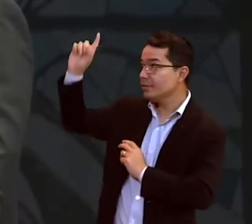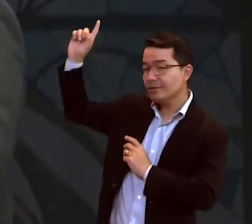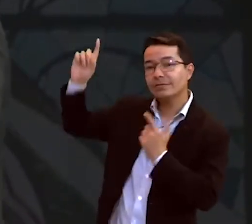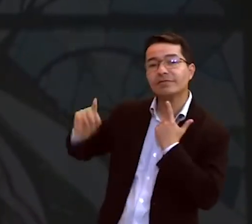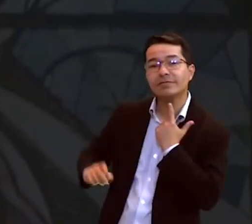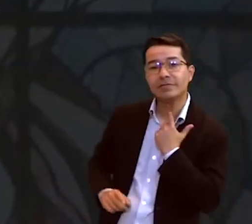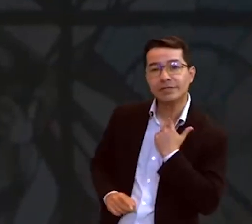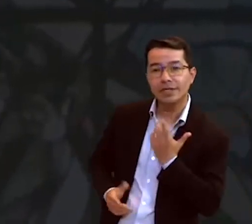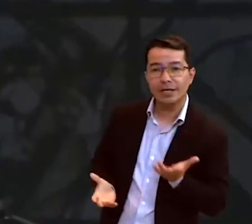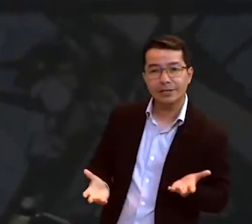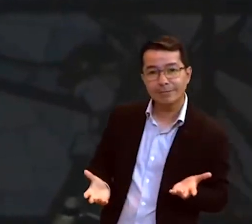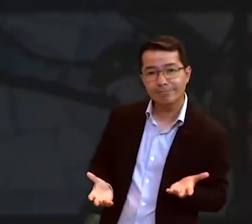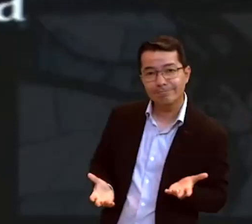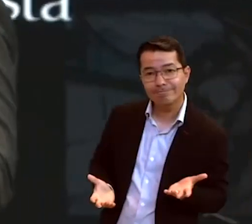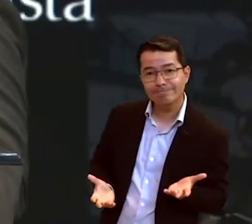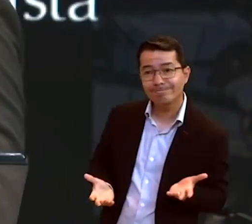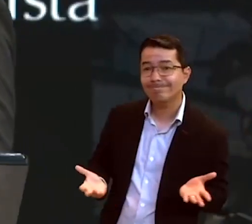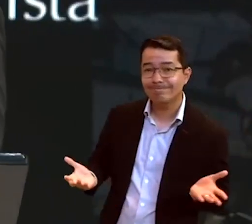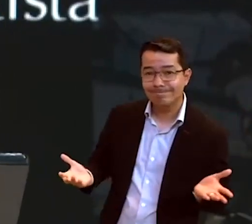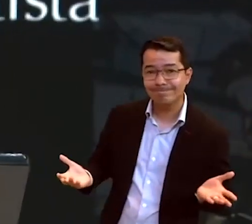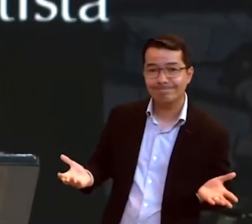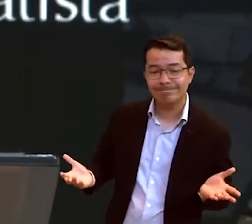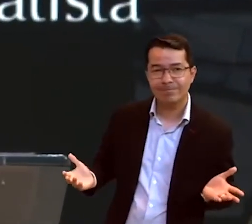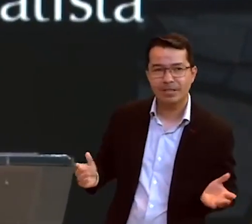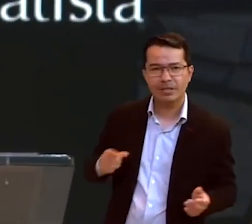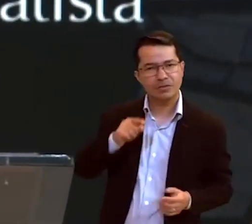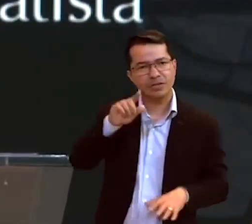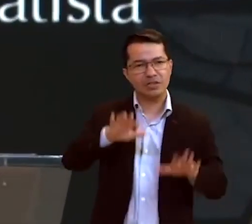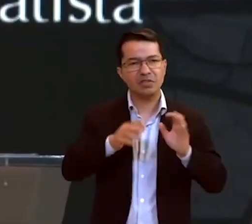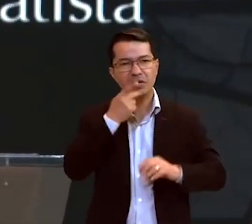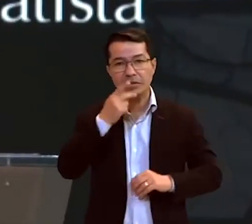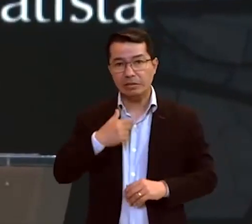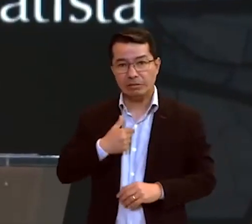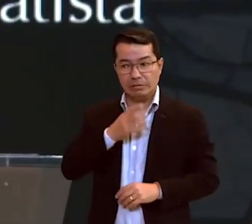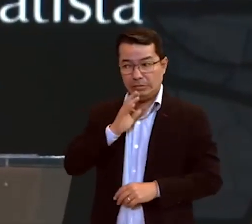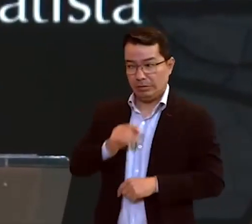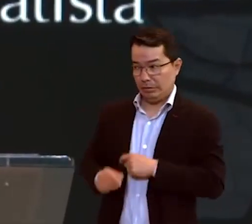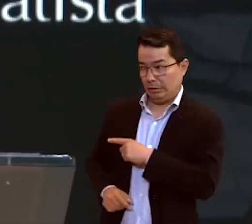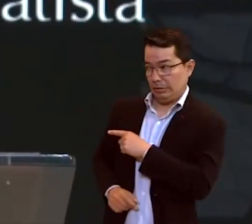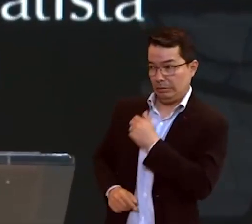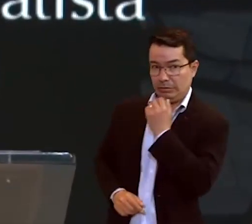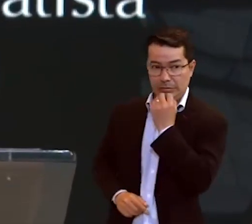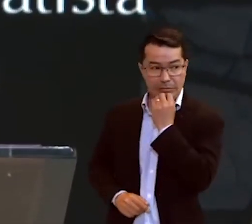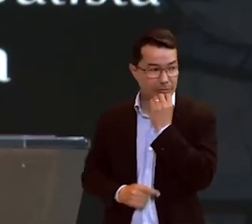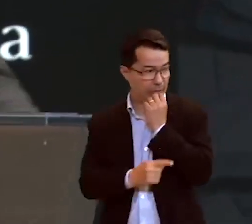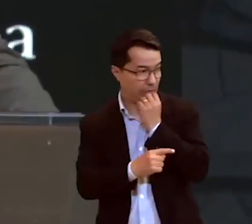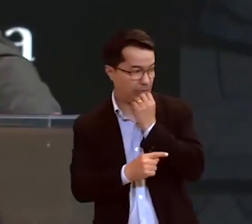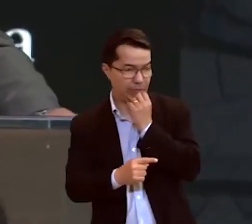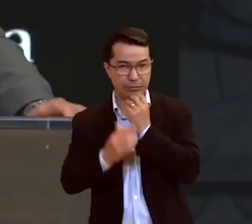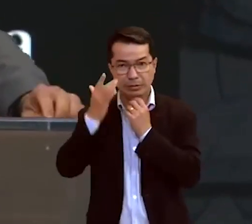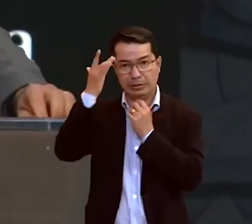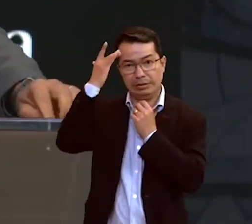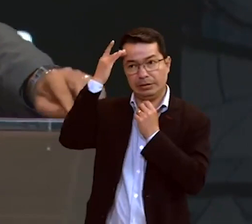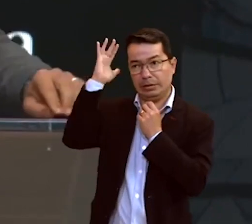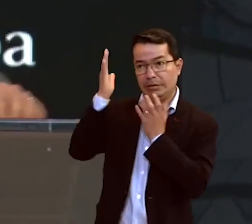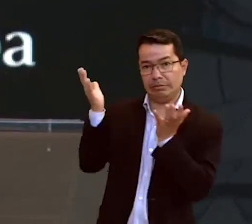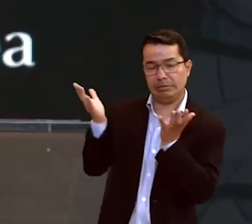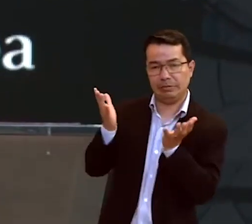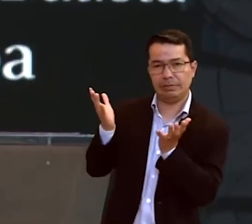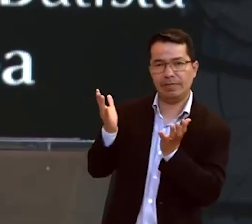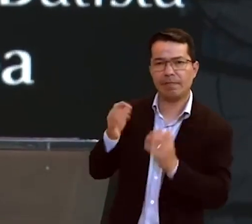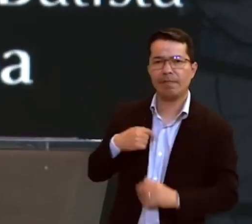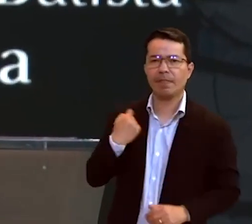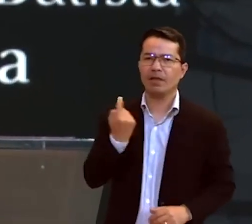Mas eu não conheço, eu não sei quem é, como é que pode ser isso? A gente estava numa reunião, era uma reunião um pouco mais formal, lá na